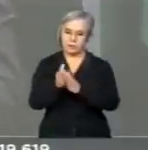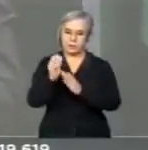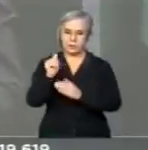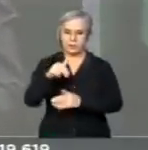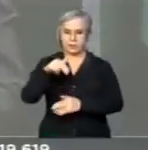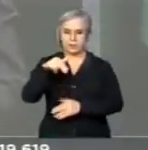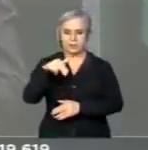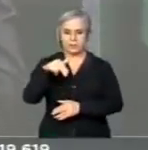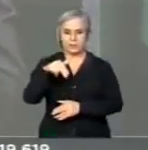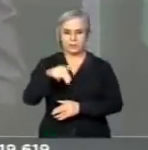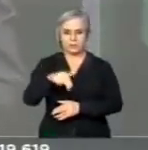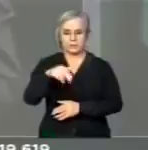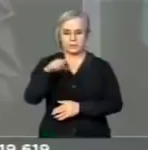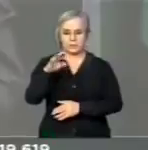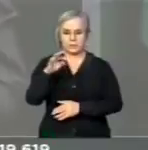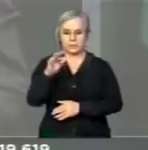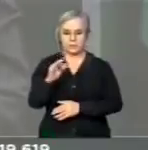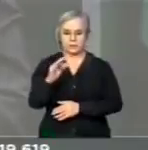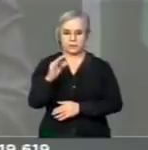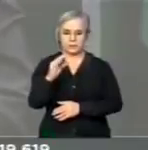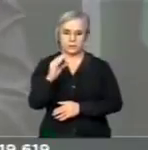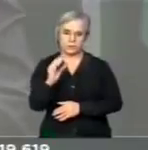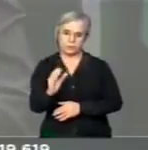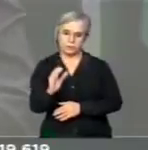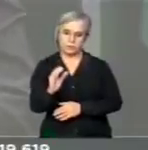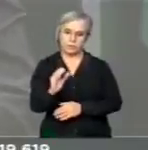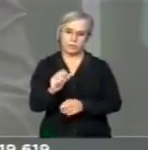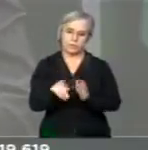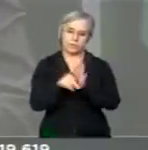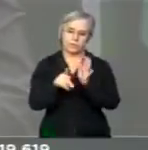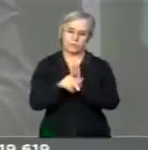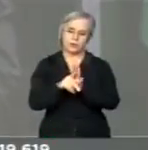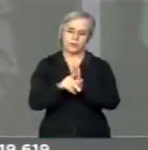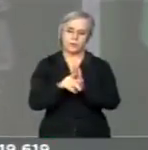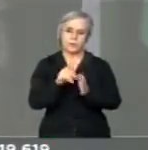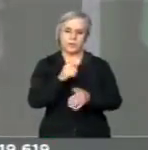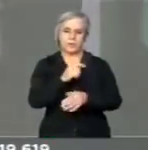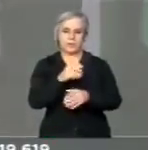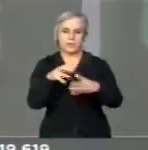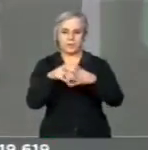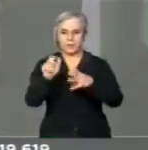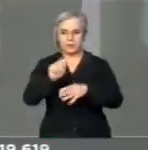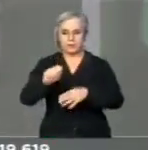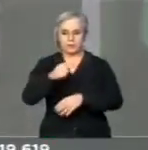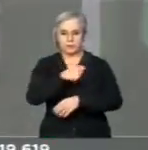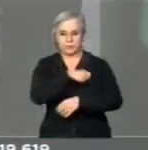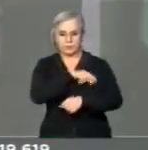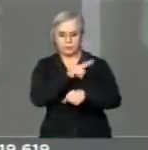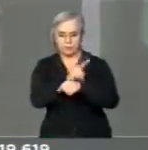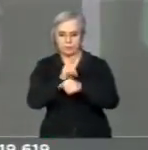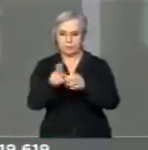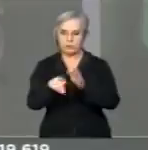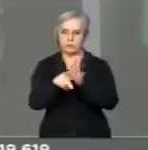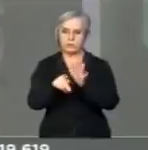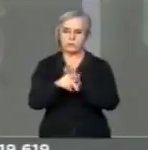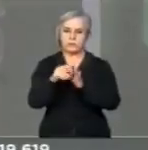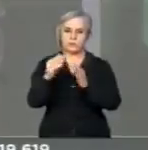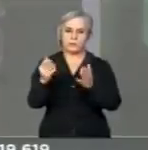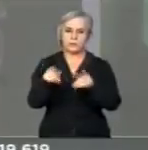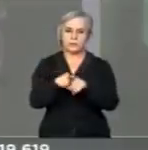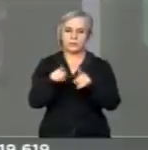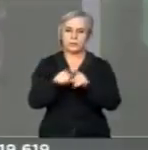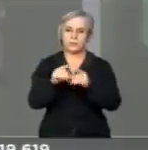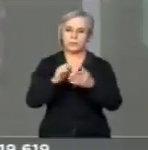a Associação de Auditoria de Controle Externo do Tribunal de Contas da União, e todas as demais afiliadas da Associação Nacional